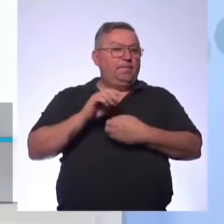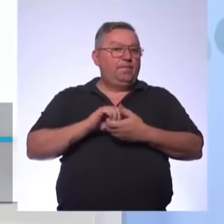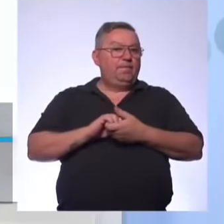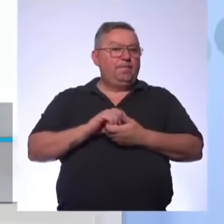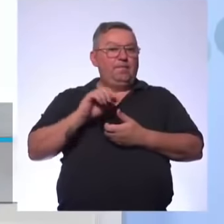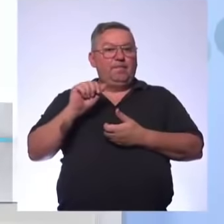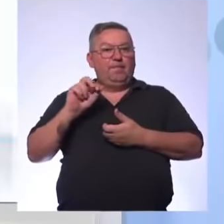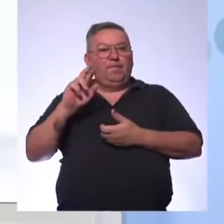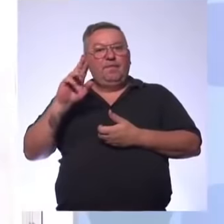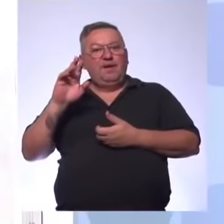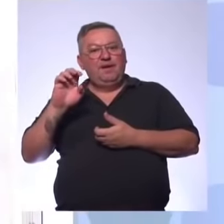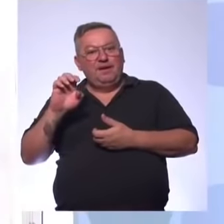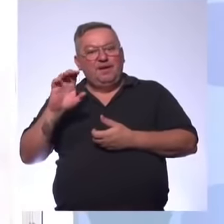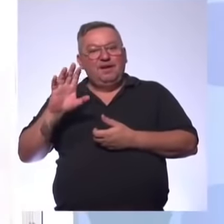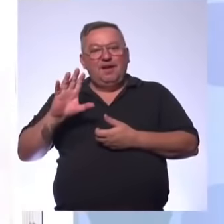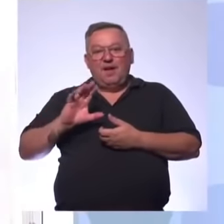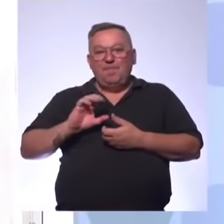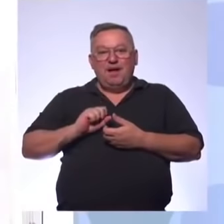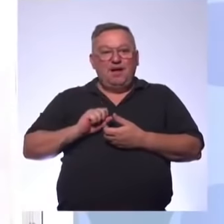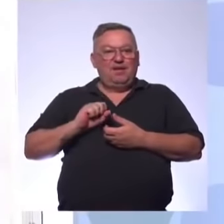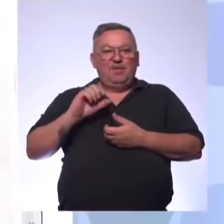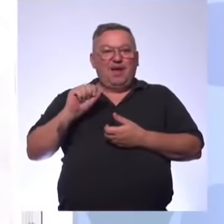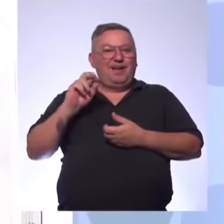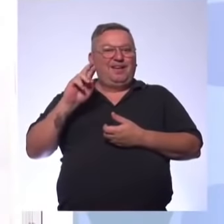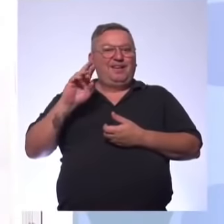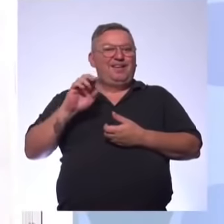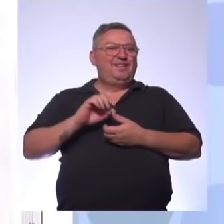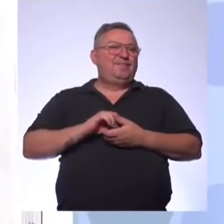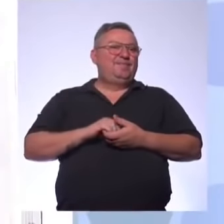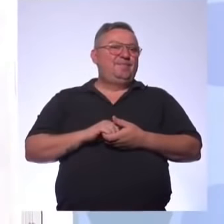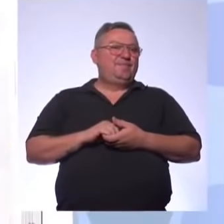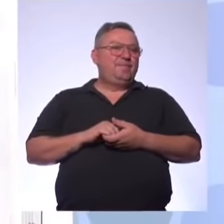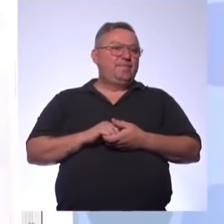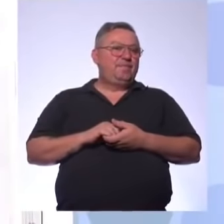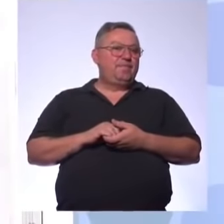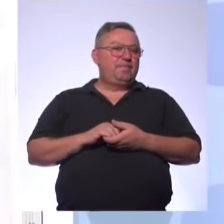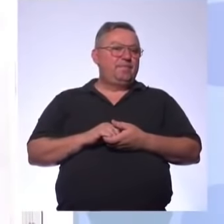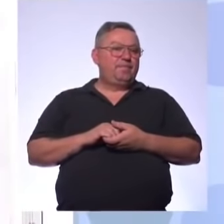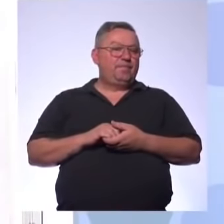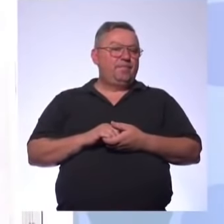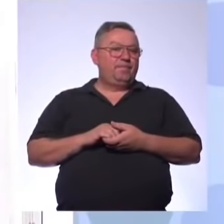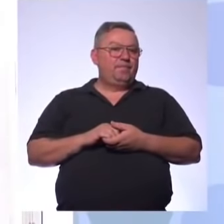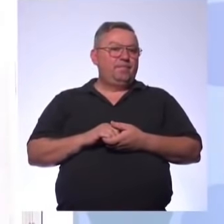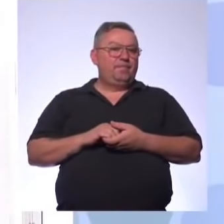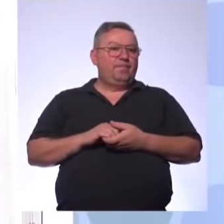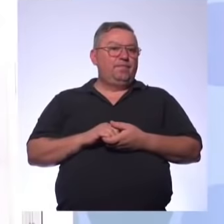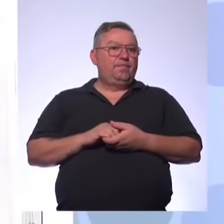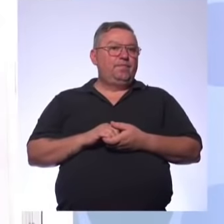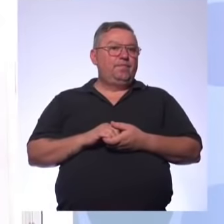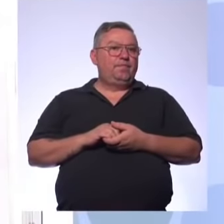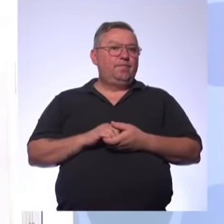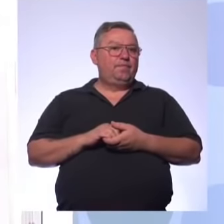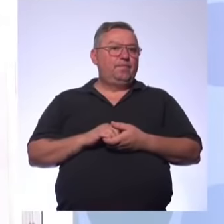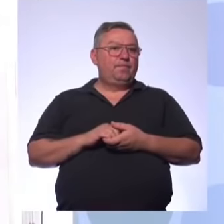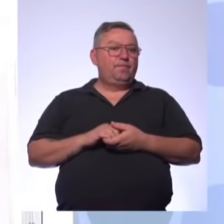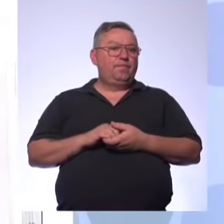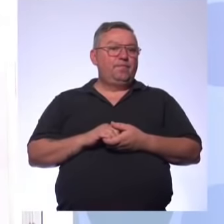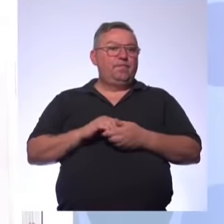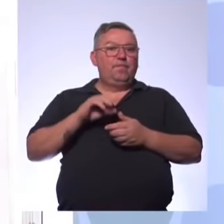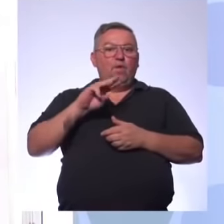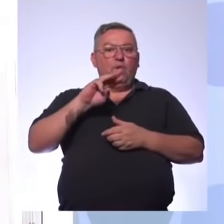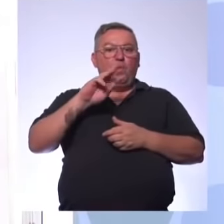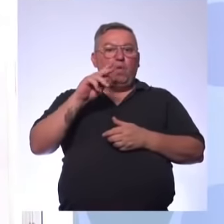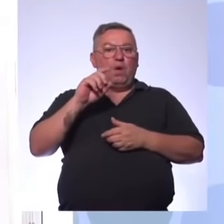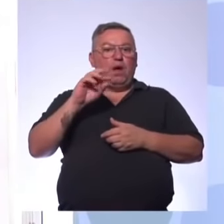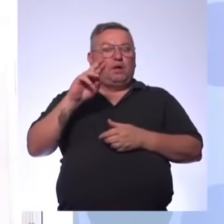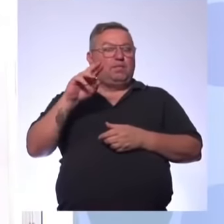querido amado o verbo to be tão localizei aqui o velho o que vem antes do verbo é o w com essa ele